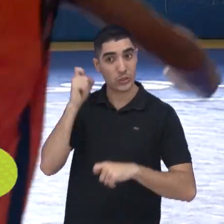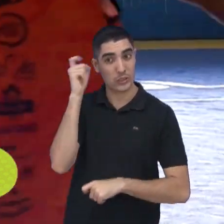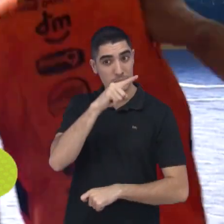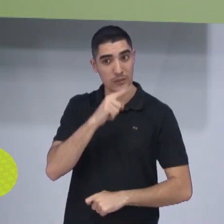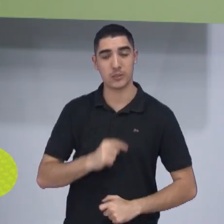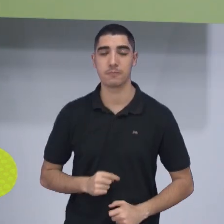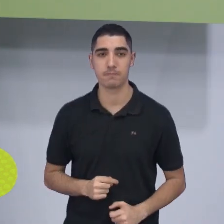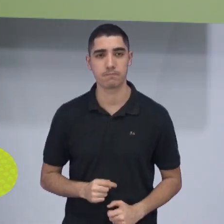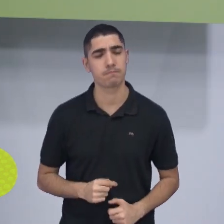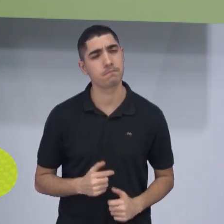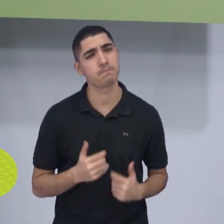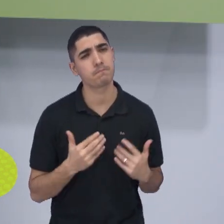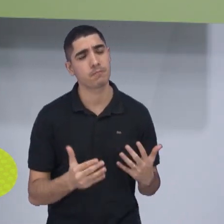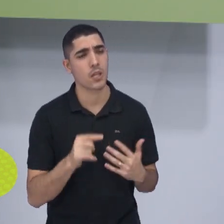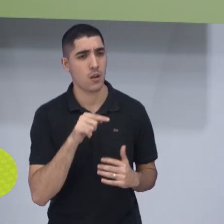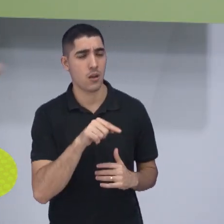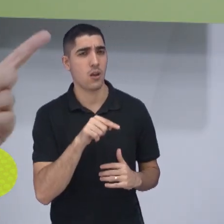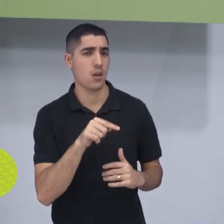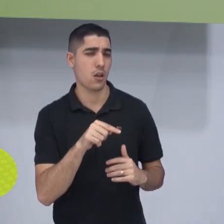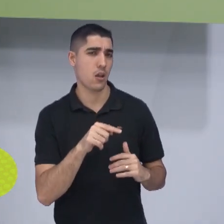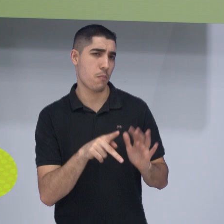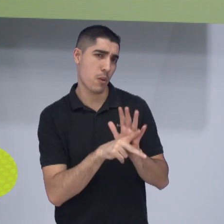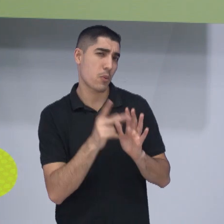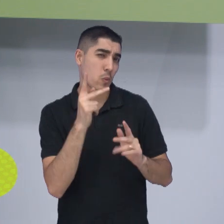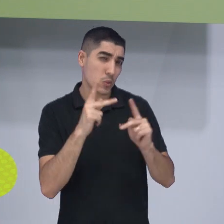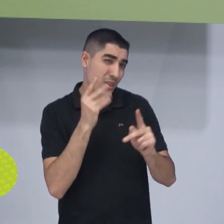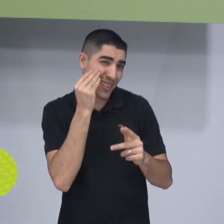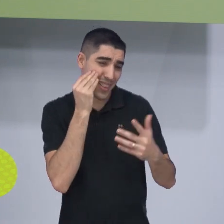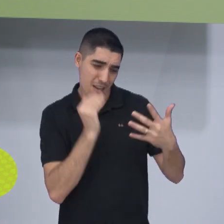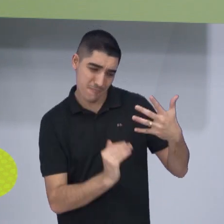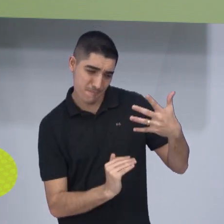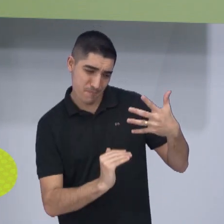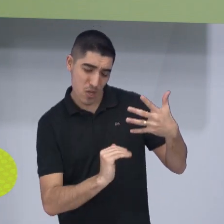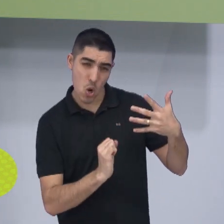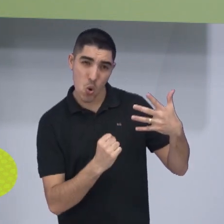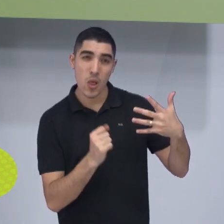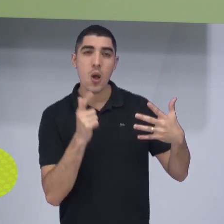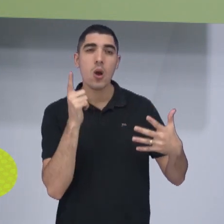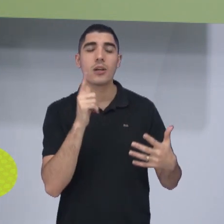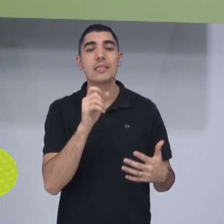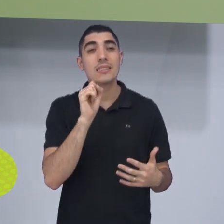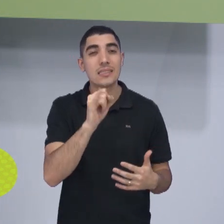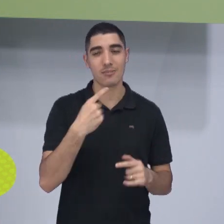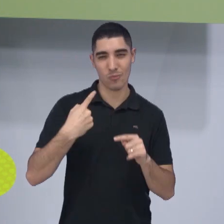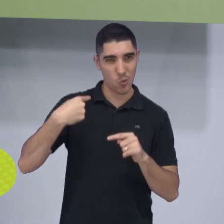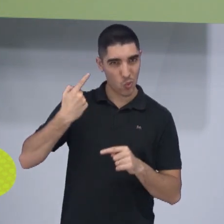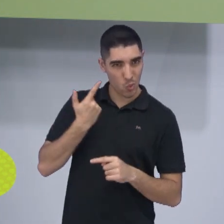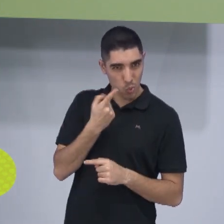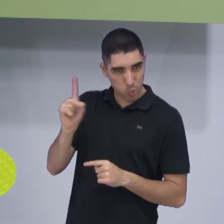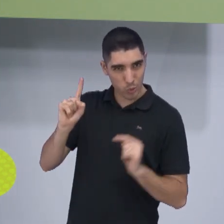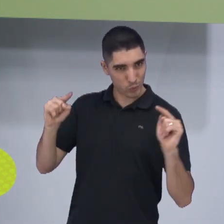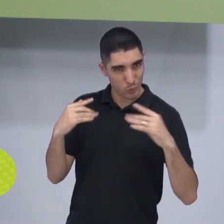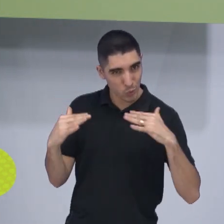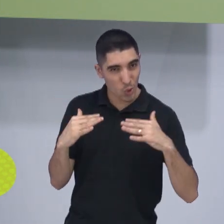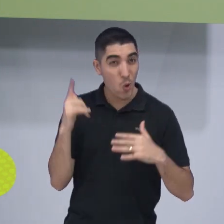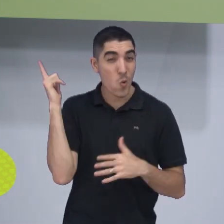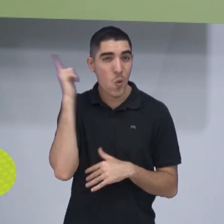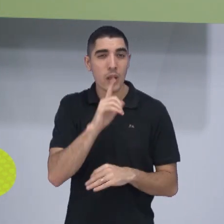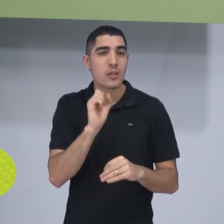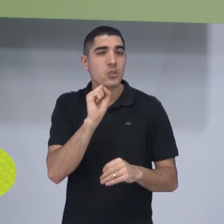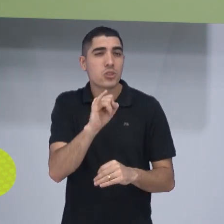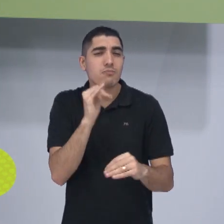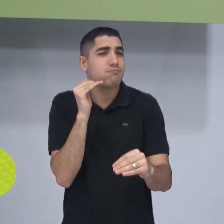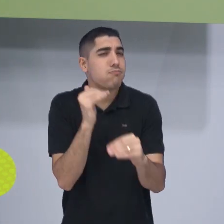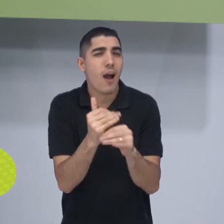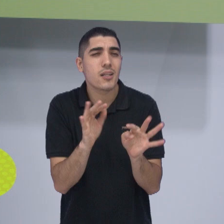Brunão? Essa briga pela 8ª posição, se o São José tivesse conseguido pelo menos um empate no último jogo, talvez seria um pouco, não mais